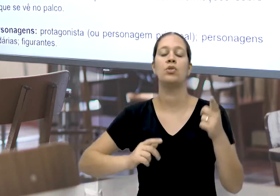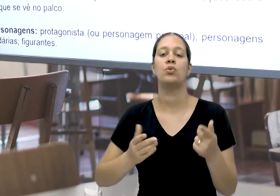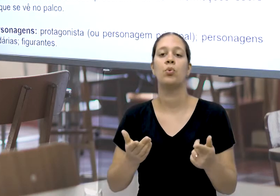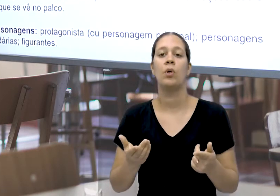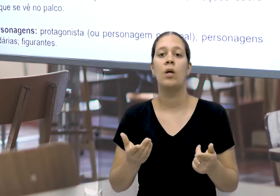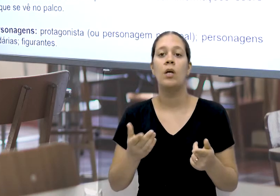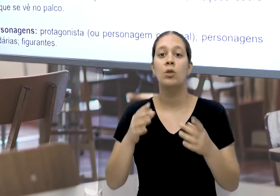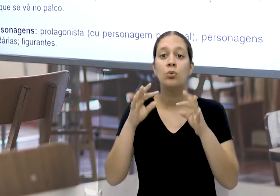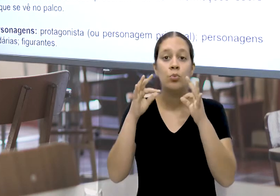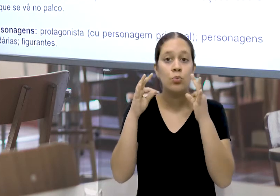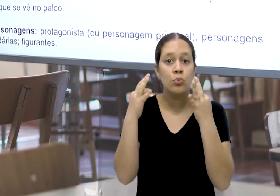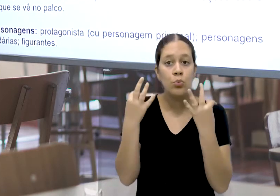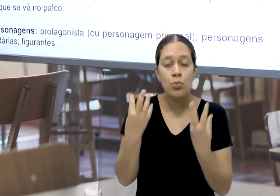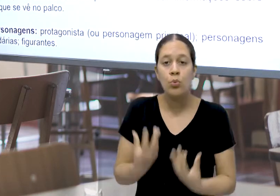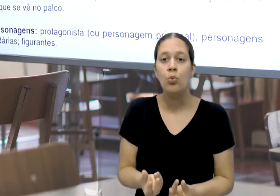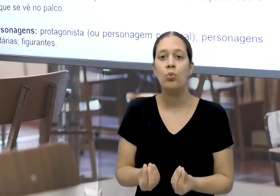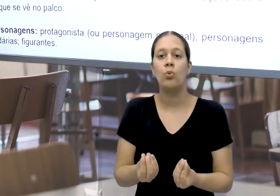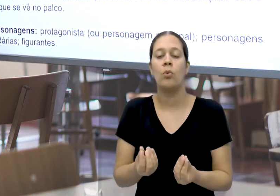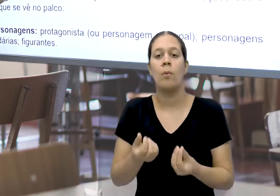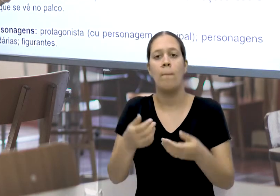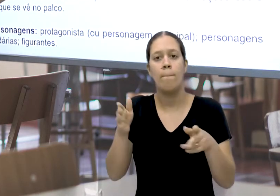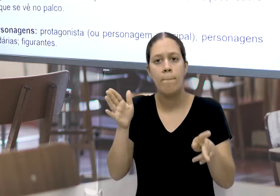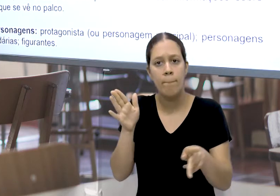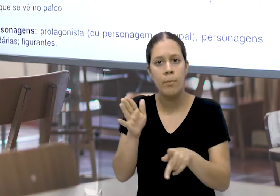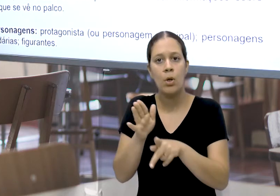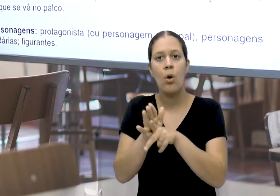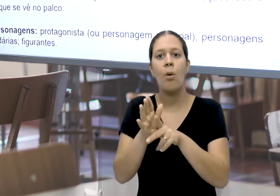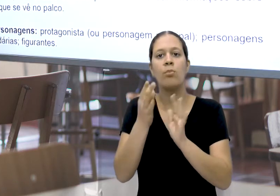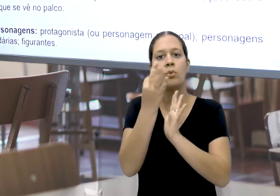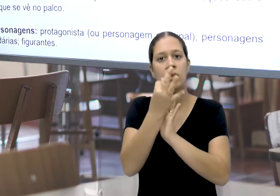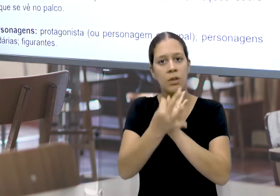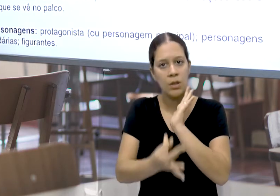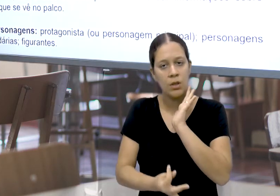diz exatamente como pensa cada um desses elementos.